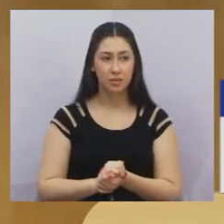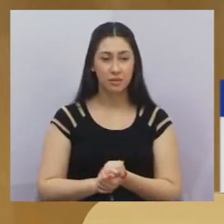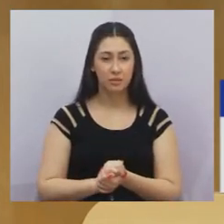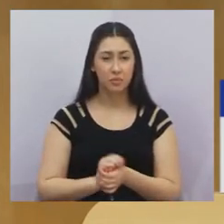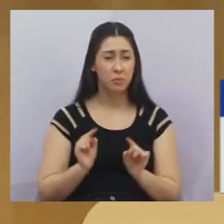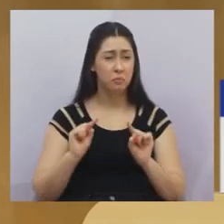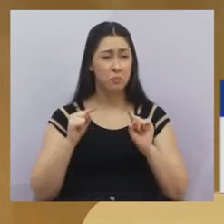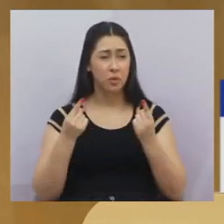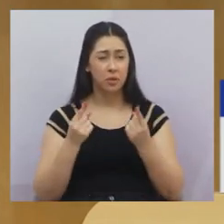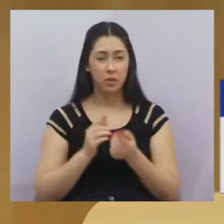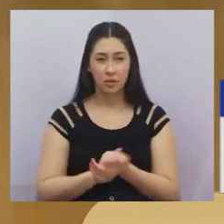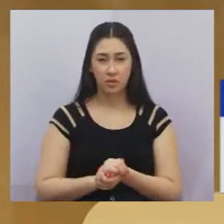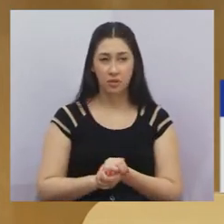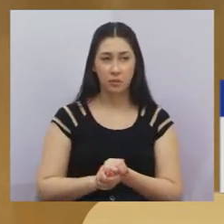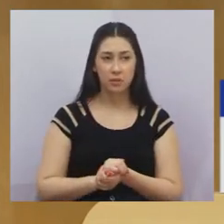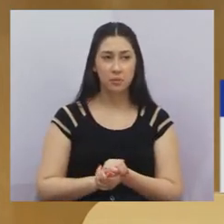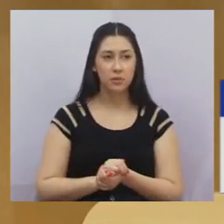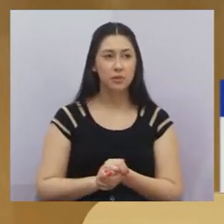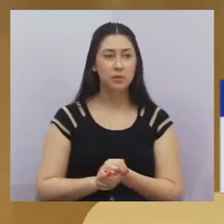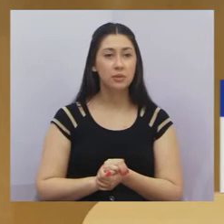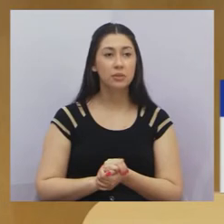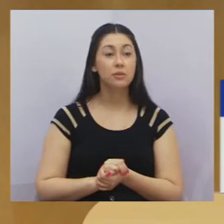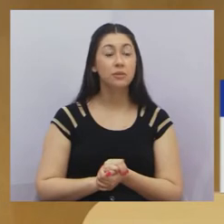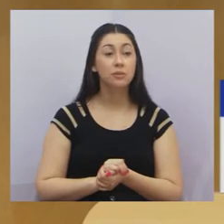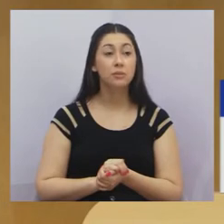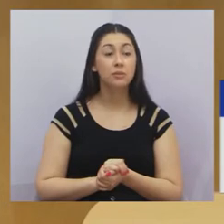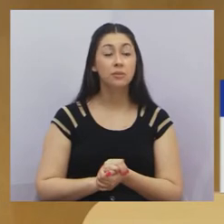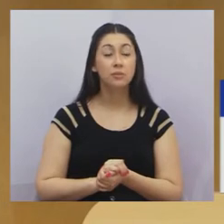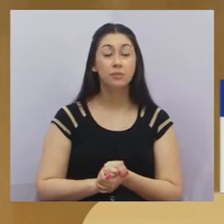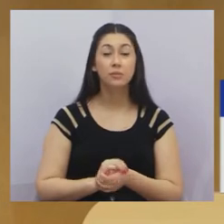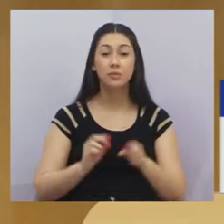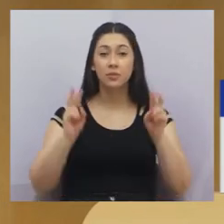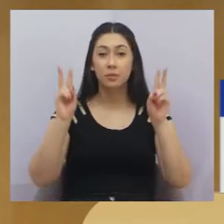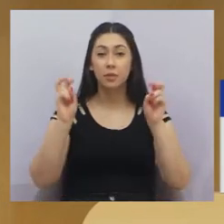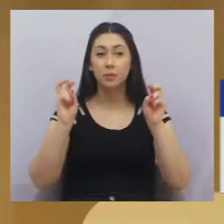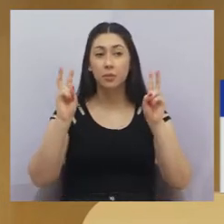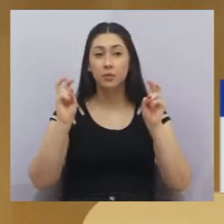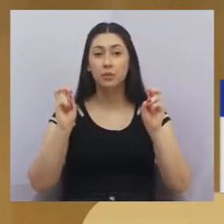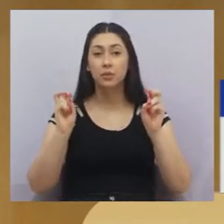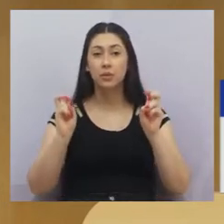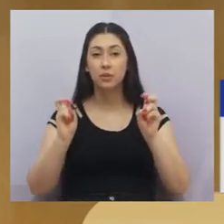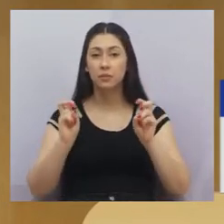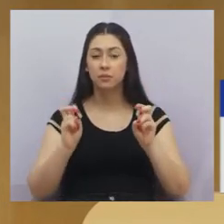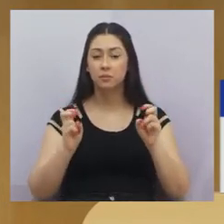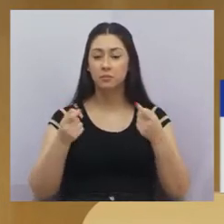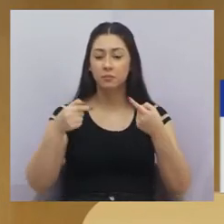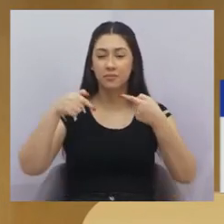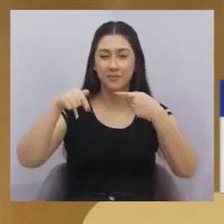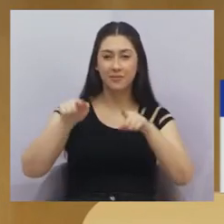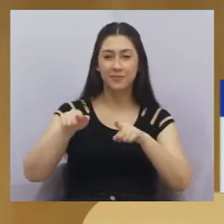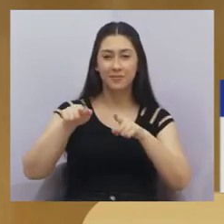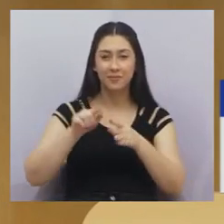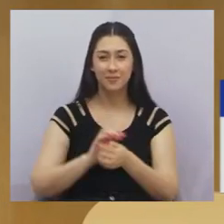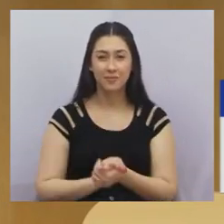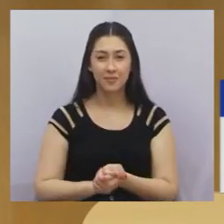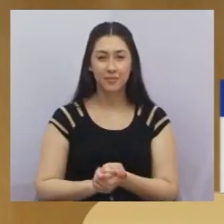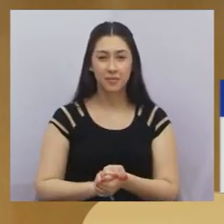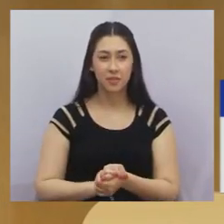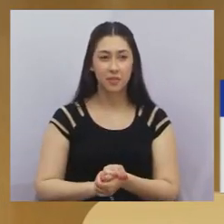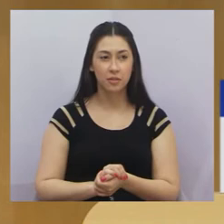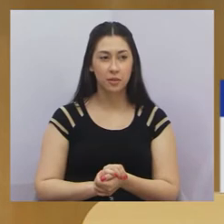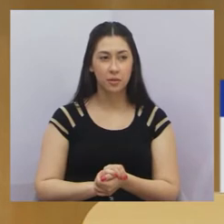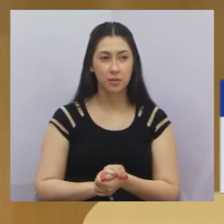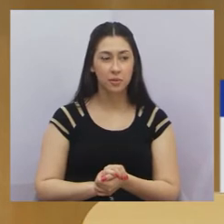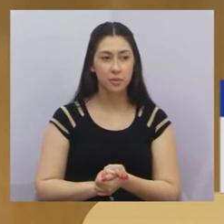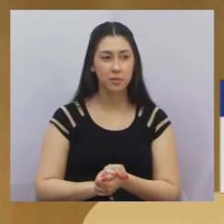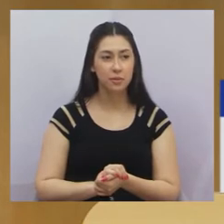mais cruel. E falando em crueldade, a gente, o Hernani falou bem, aqui, Hernani,